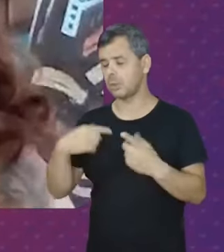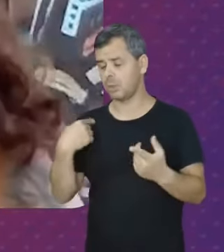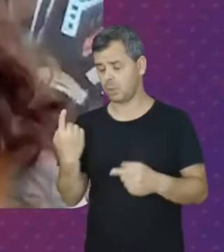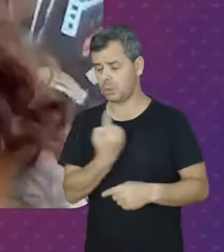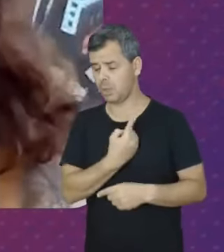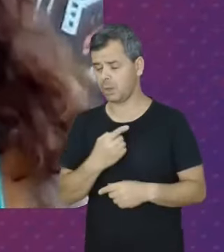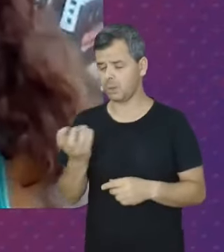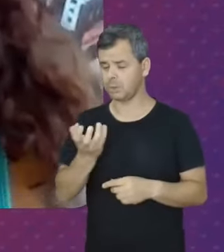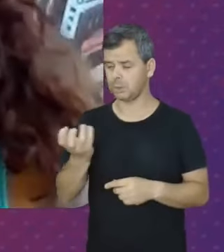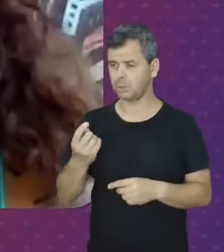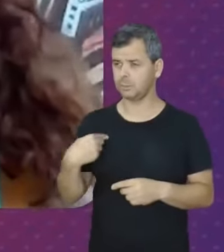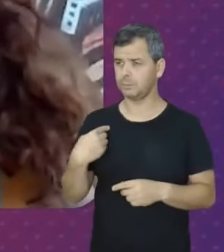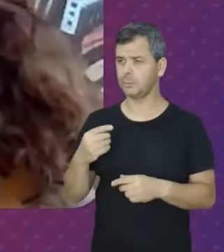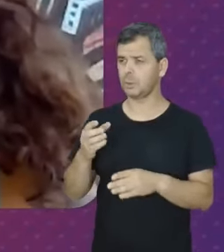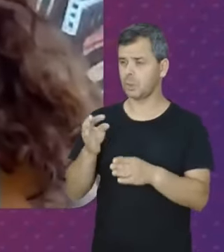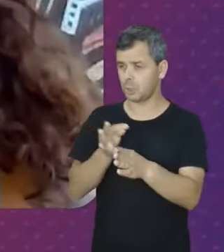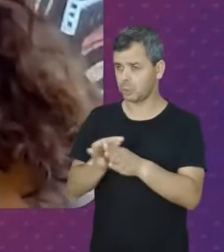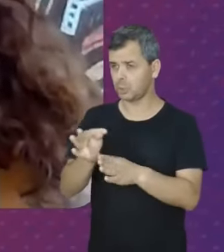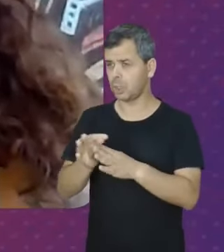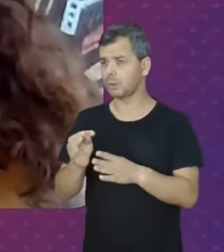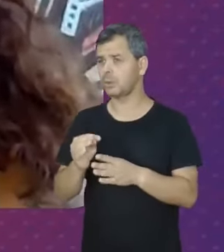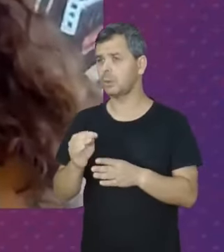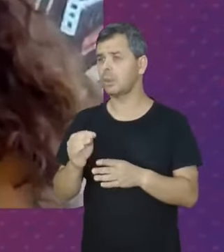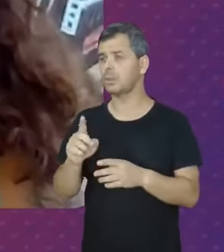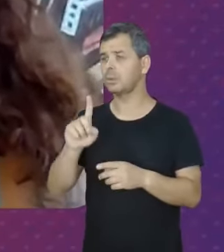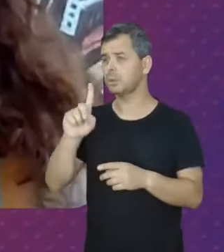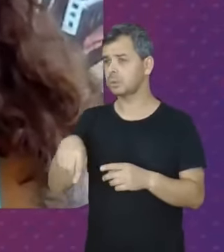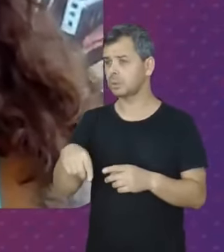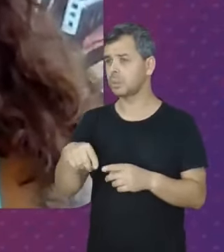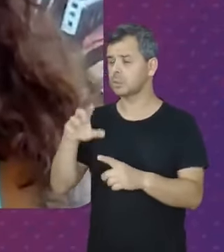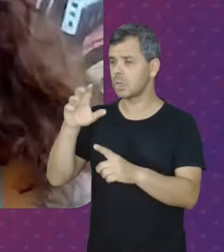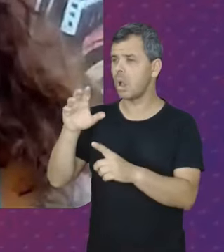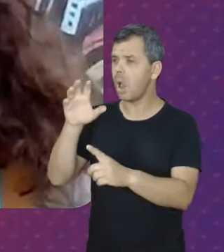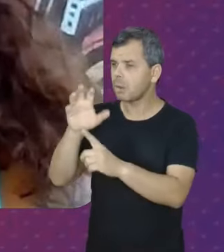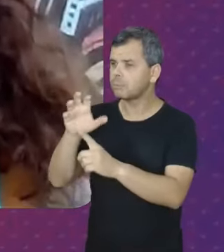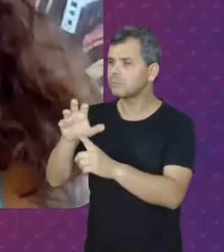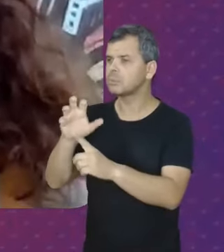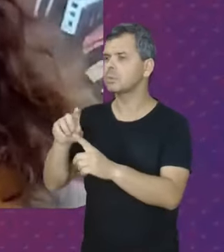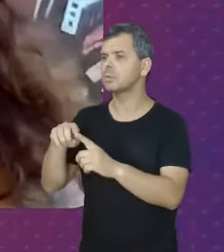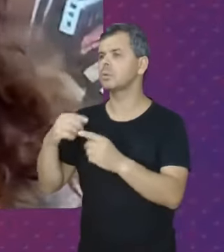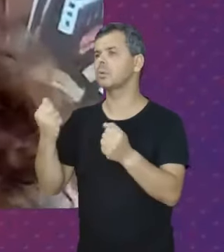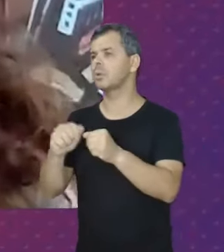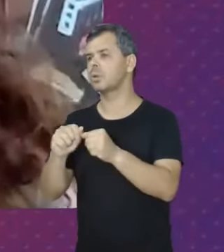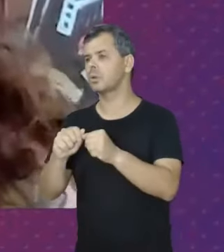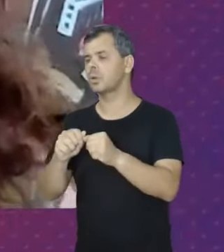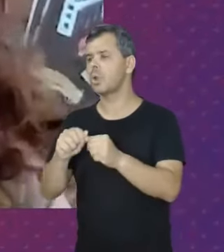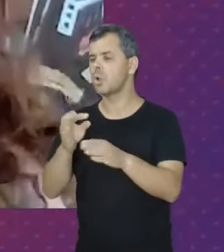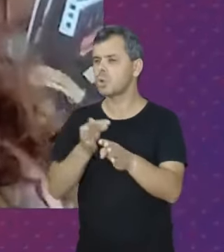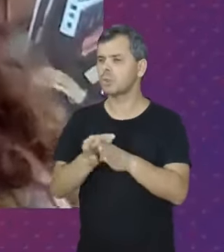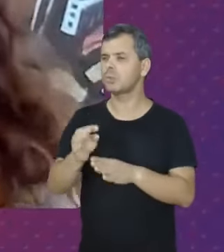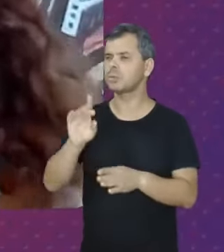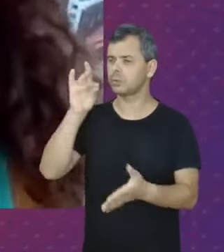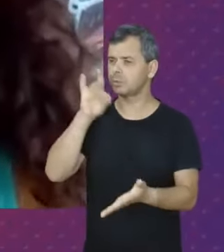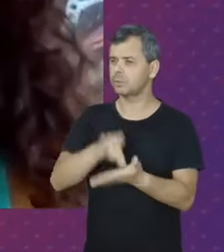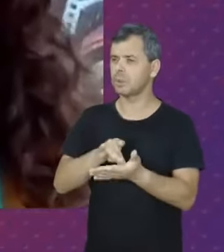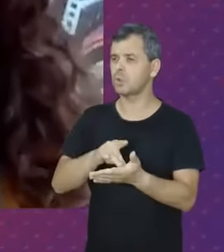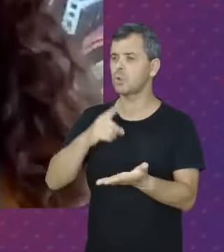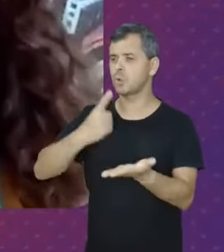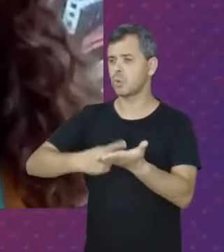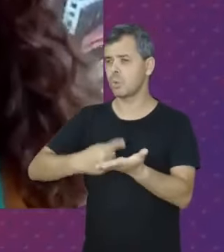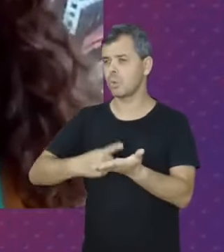a gente quer os conselhos tutelares que sejam atuantes, né, que sejam conselheiros que realmente tenham